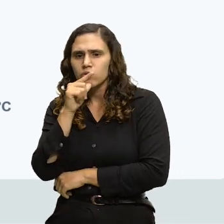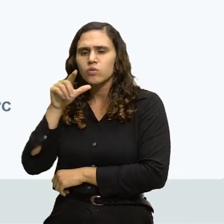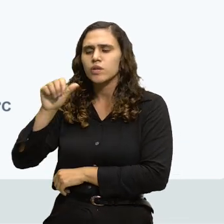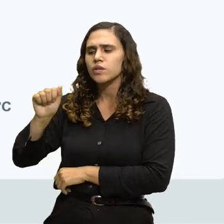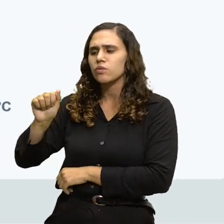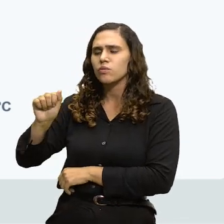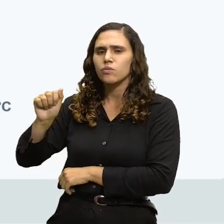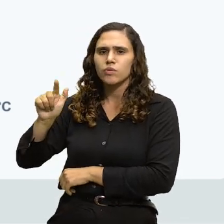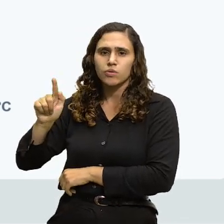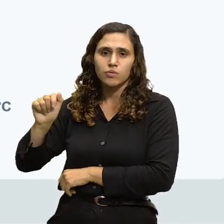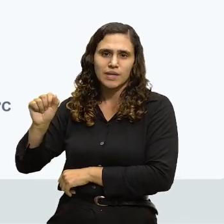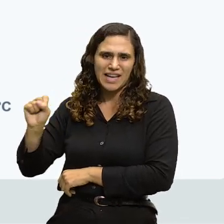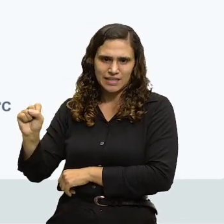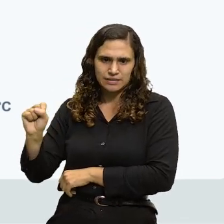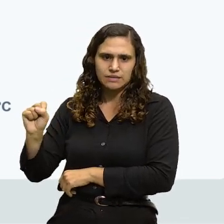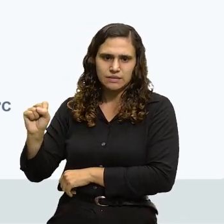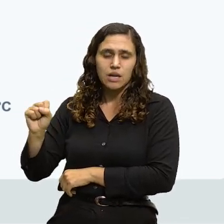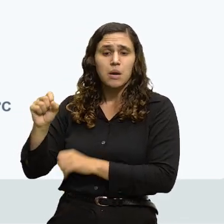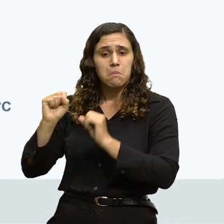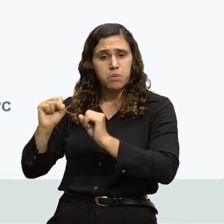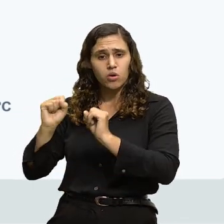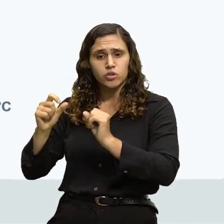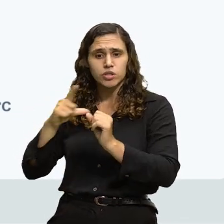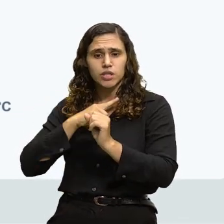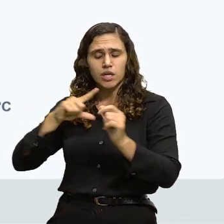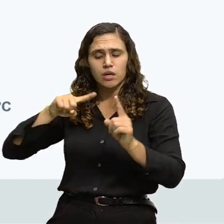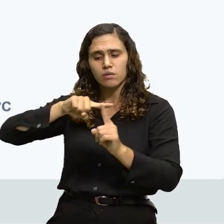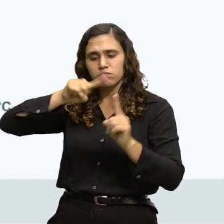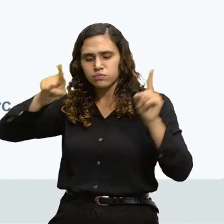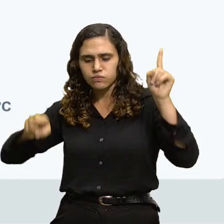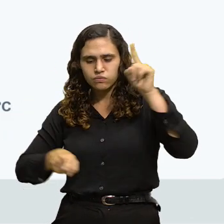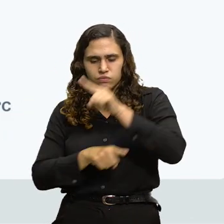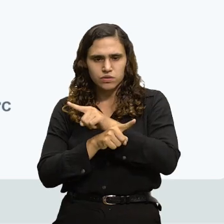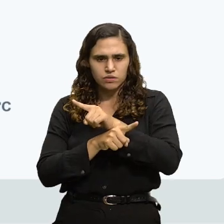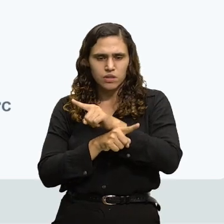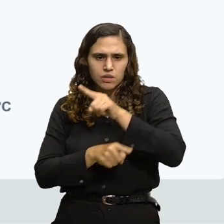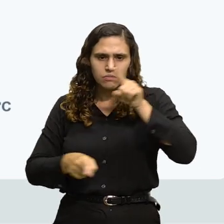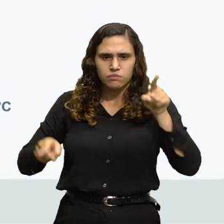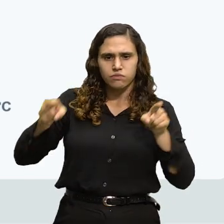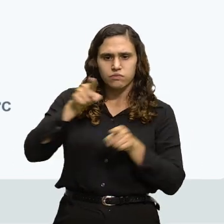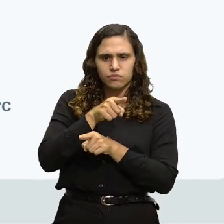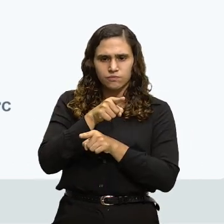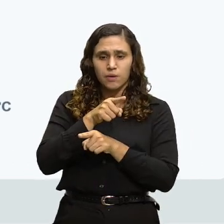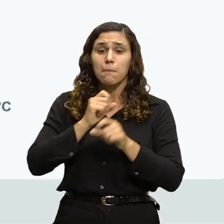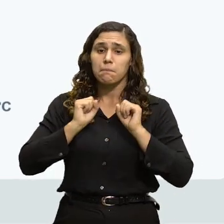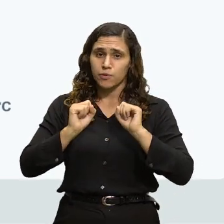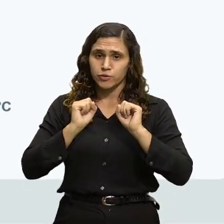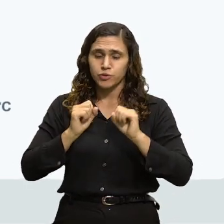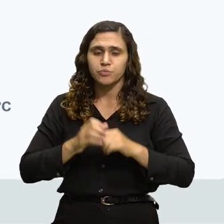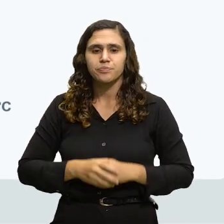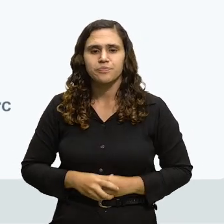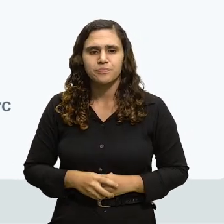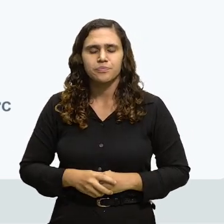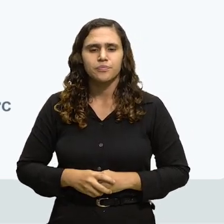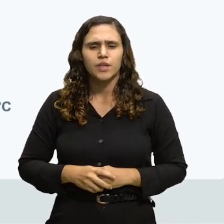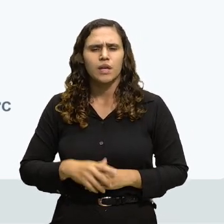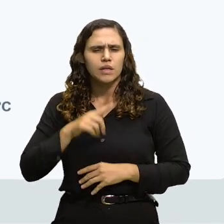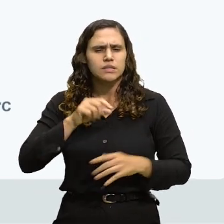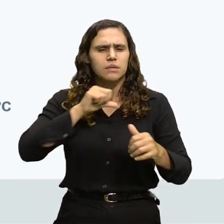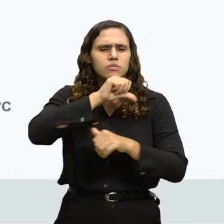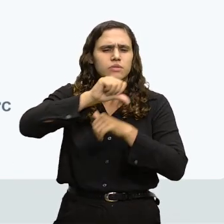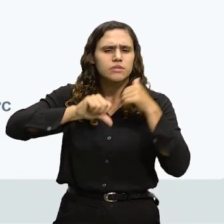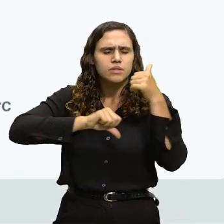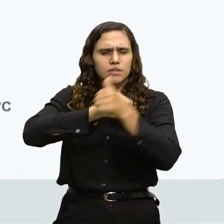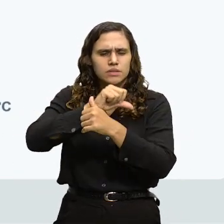Nós também podemos ter o processo inverso, que é o processo do gasoso para o líquido e do líquido para o sólido. Essa mudança do sólido para o líquido